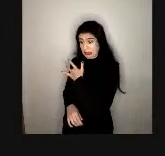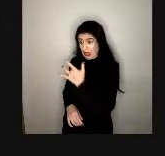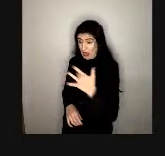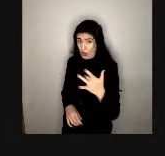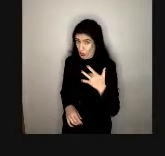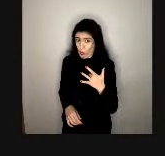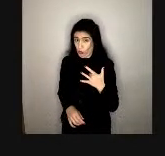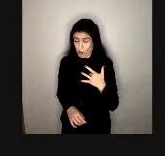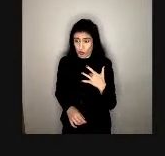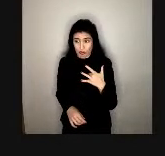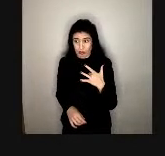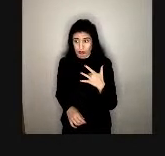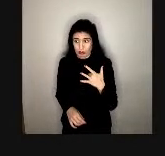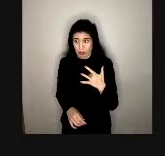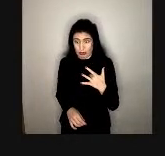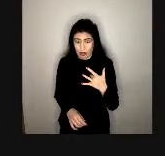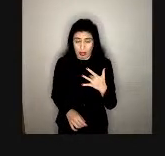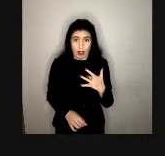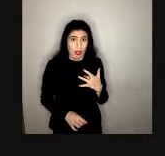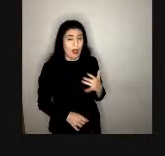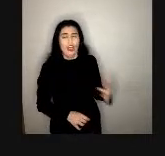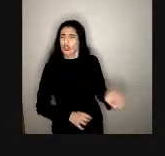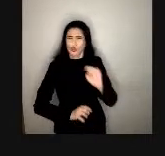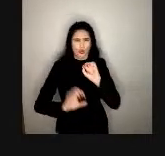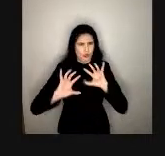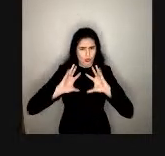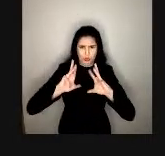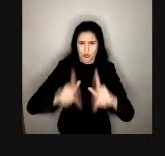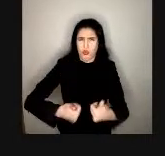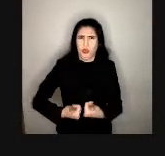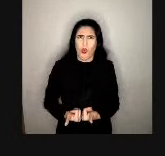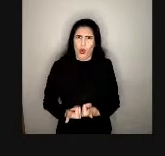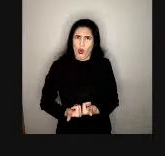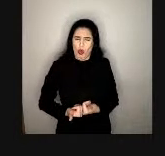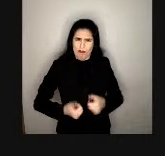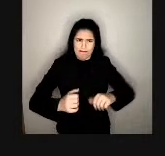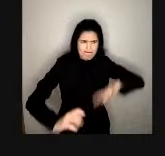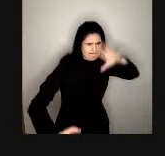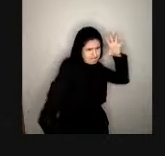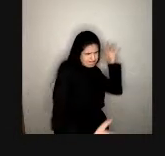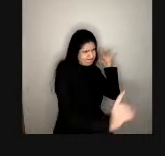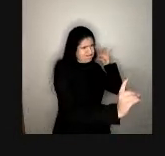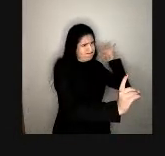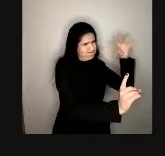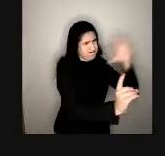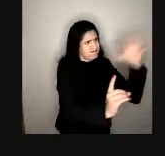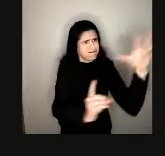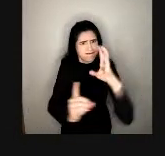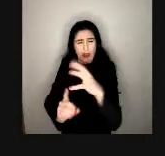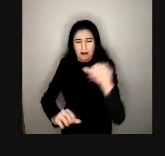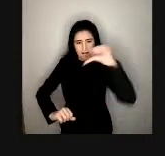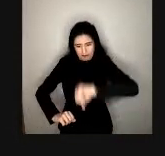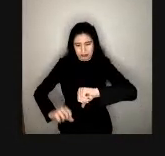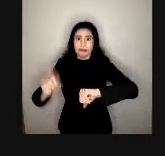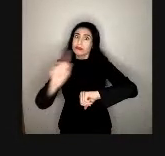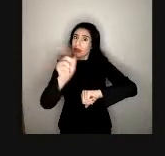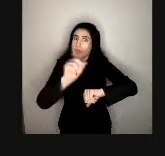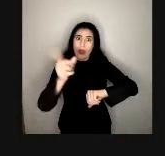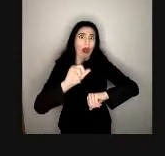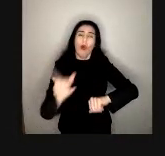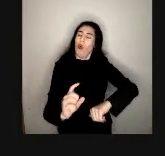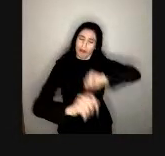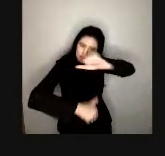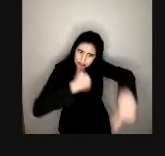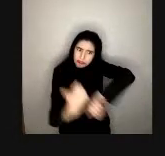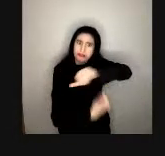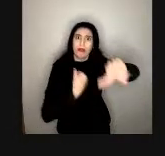gente simplesmente escapa de influências negativas, que é um estado altamente positivo, ativo, em que nós mesmos